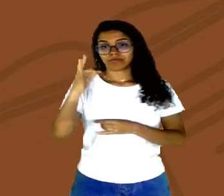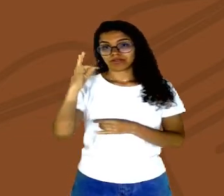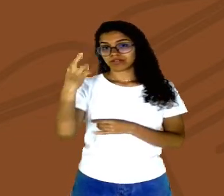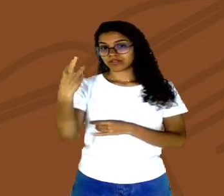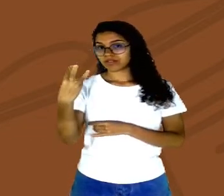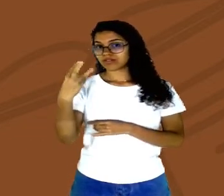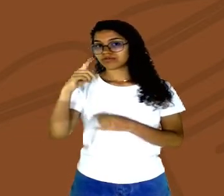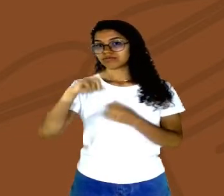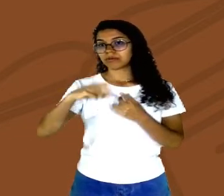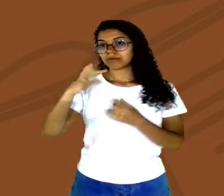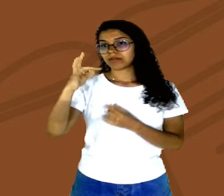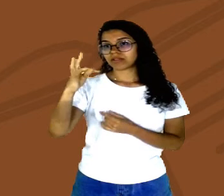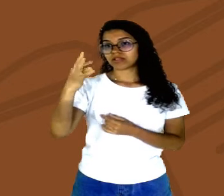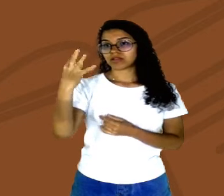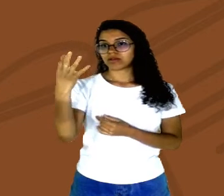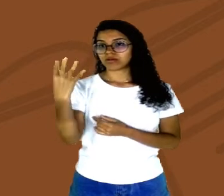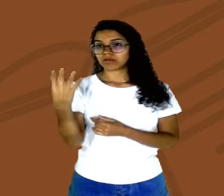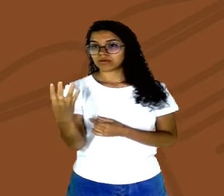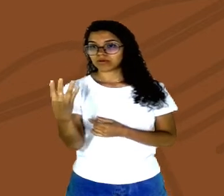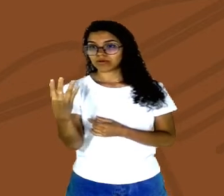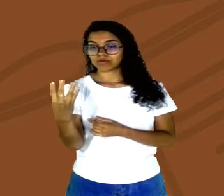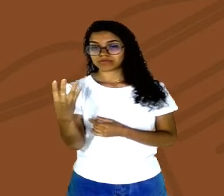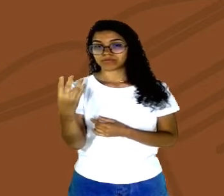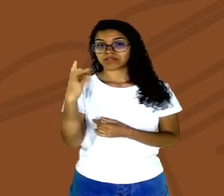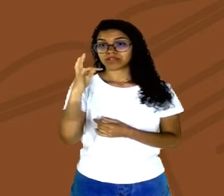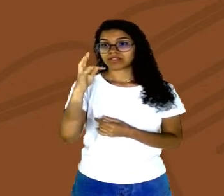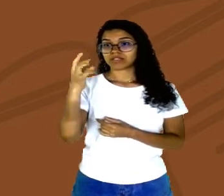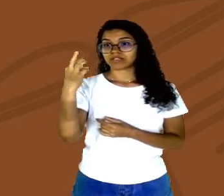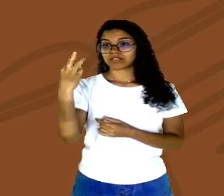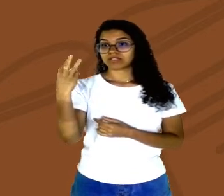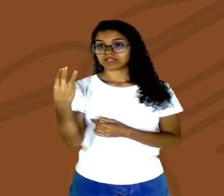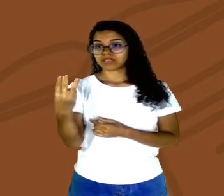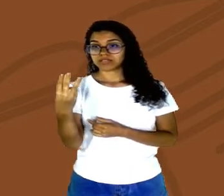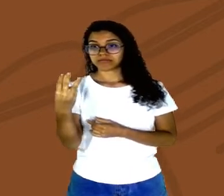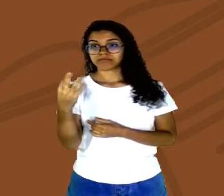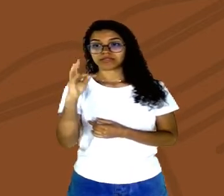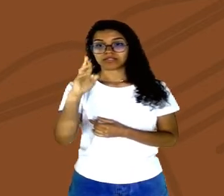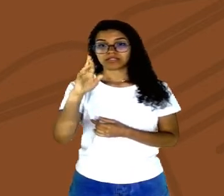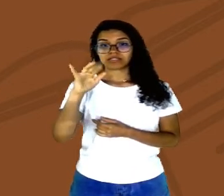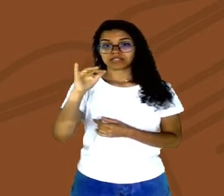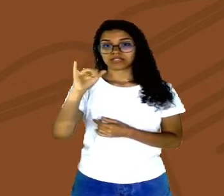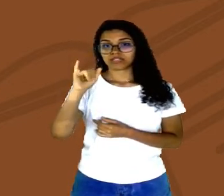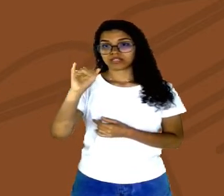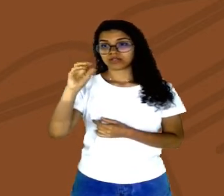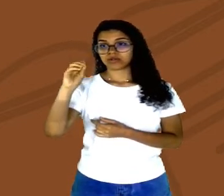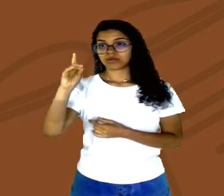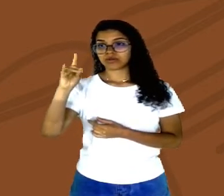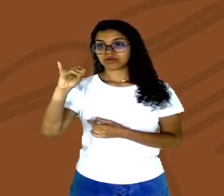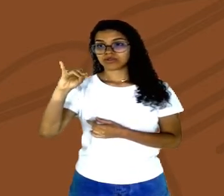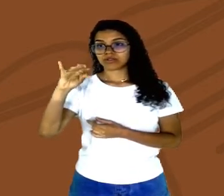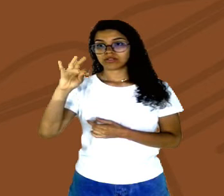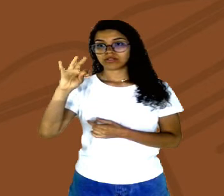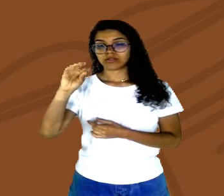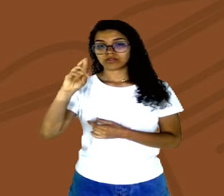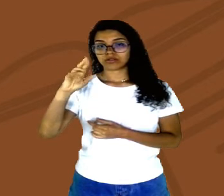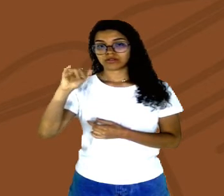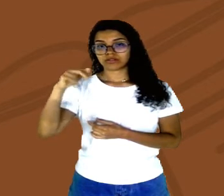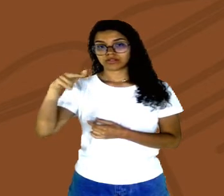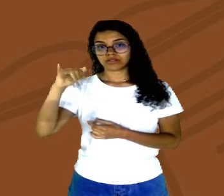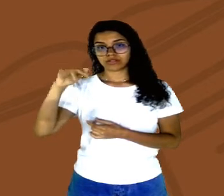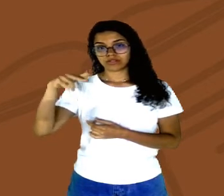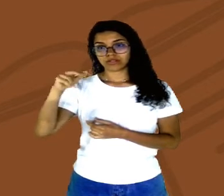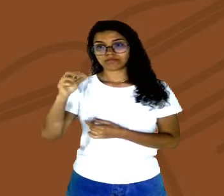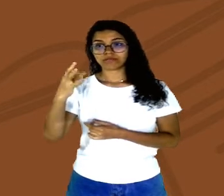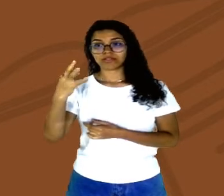T4. T3, triodotironina, T4, tiroxina. Nós podemos